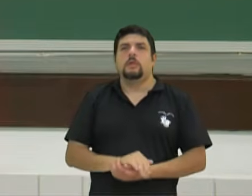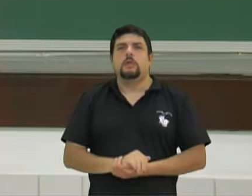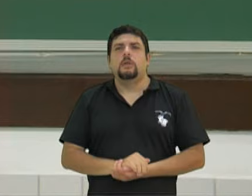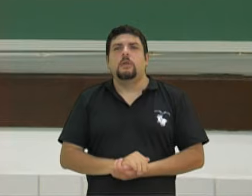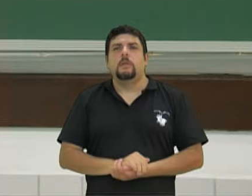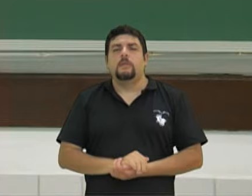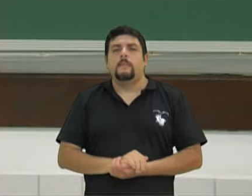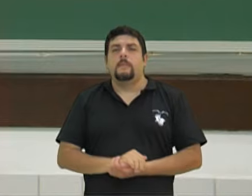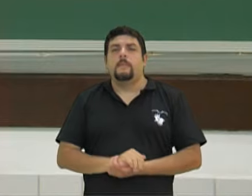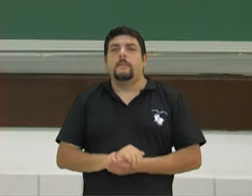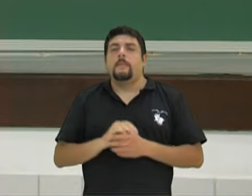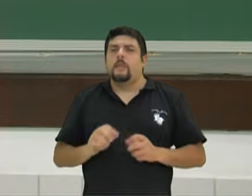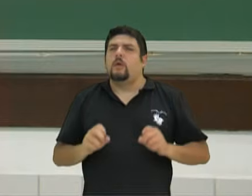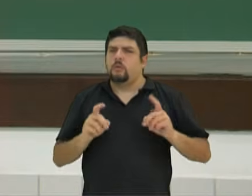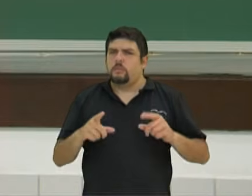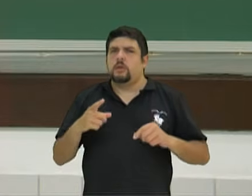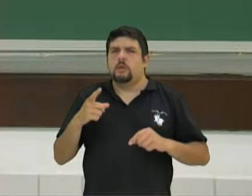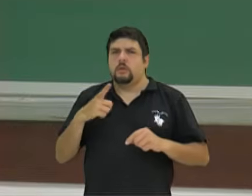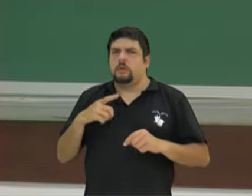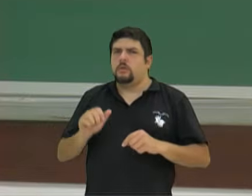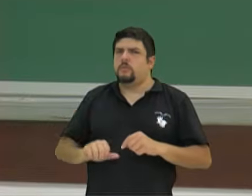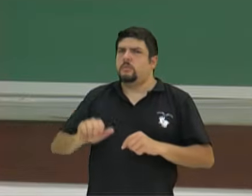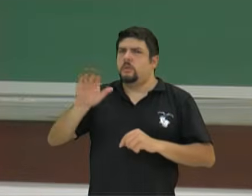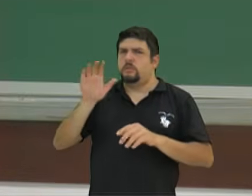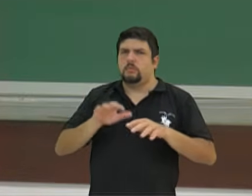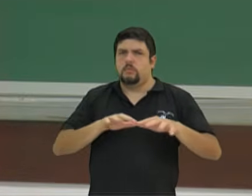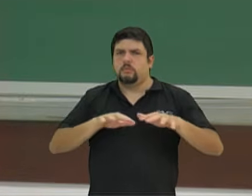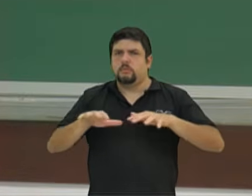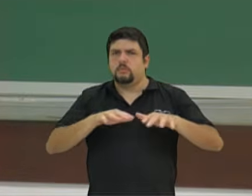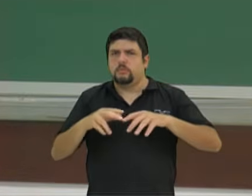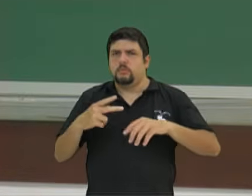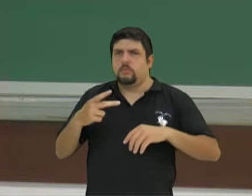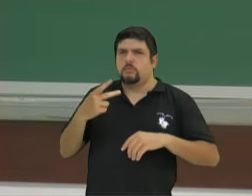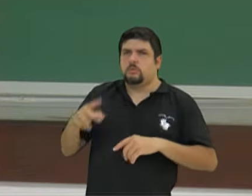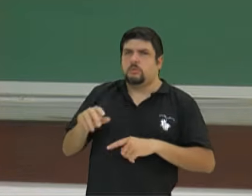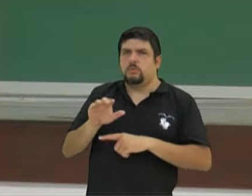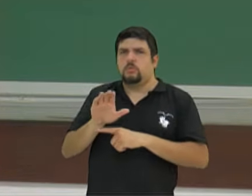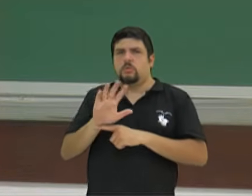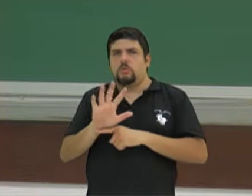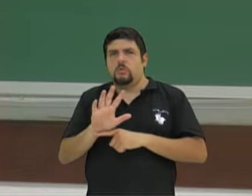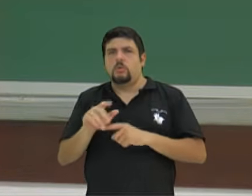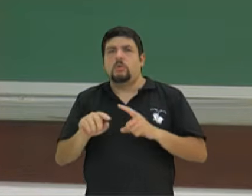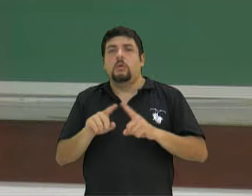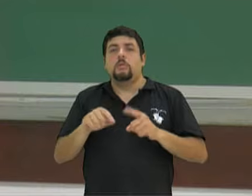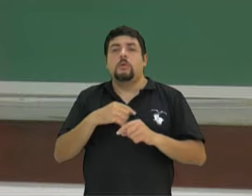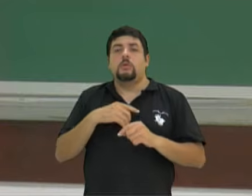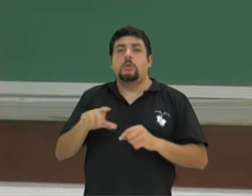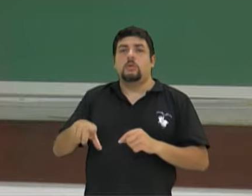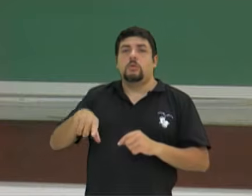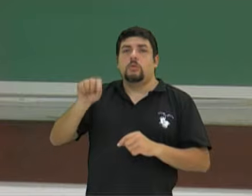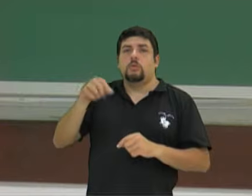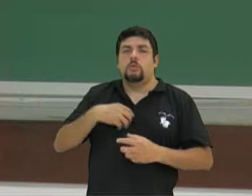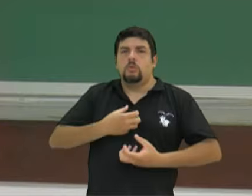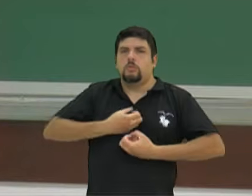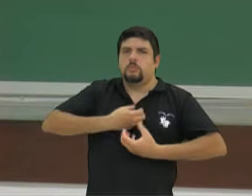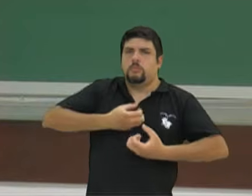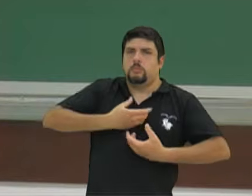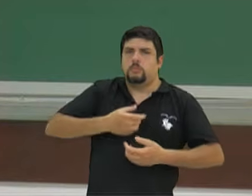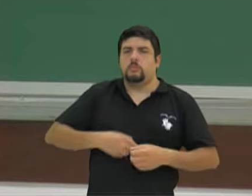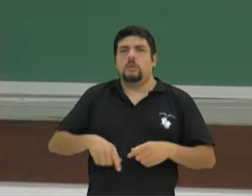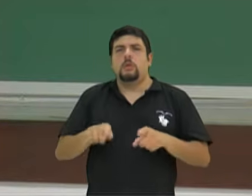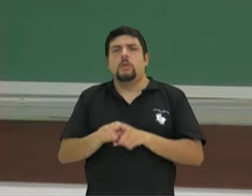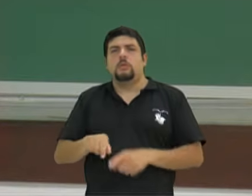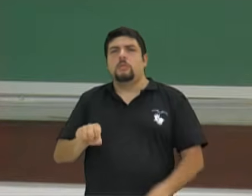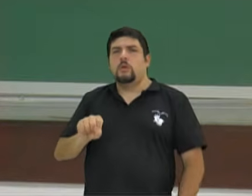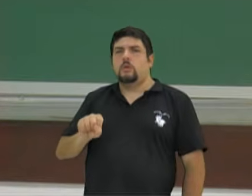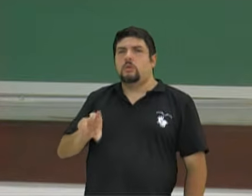tem muito mais movimentos do cinema, tudo, mas a gente escolheu o expressionista e o surrealista também para falar,